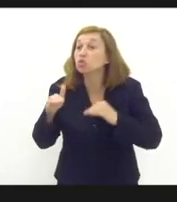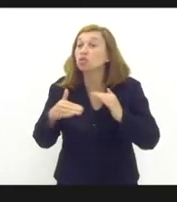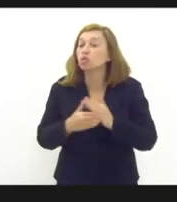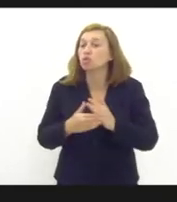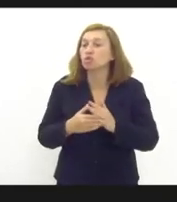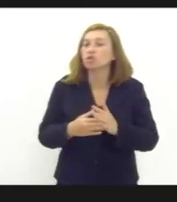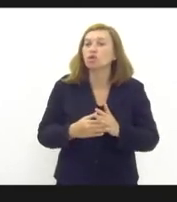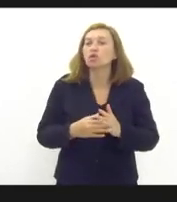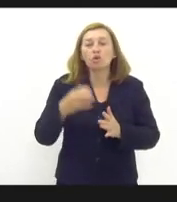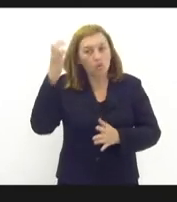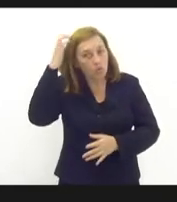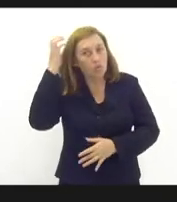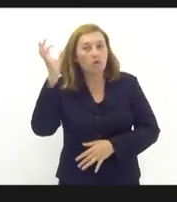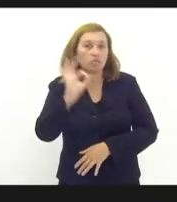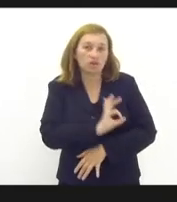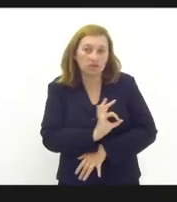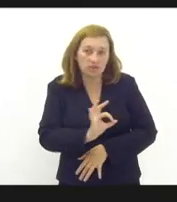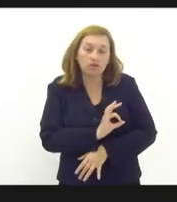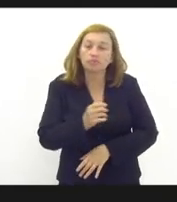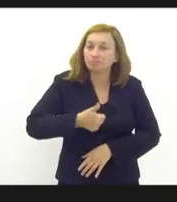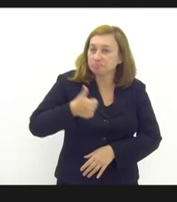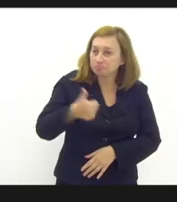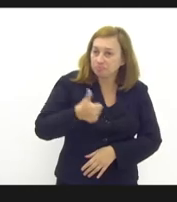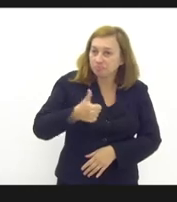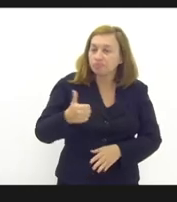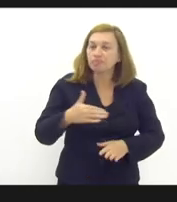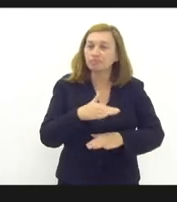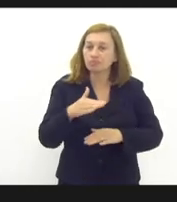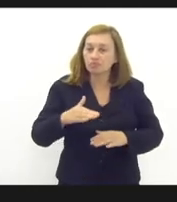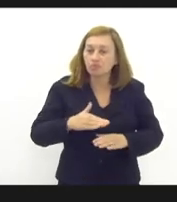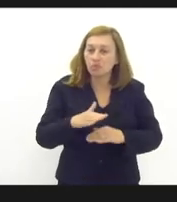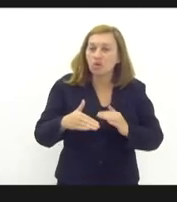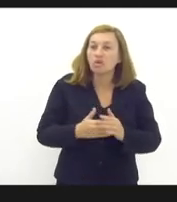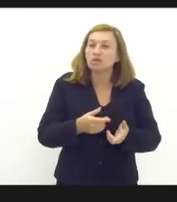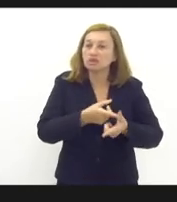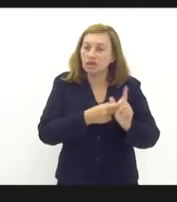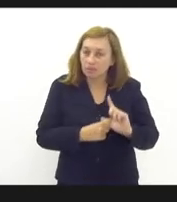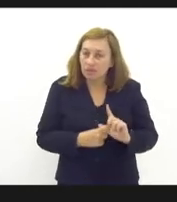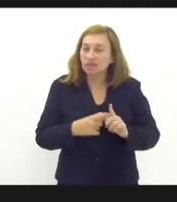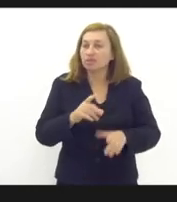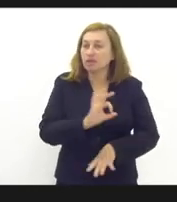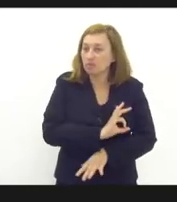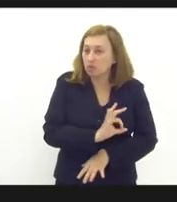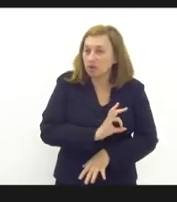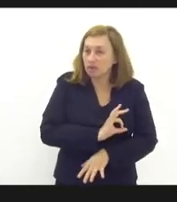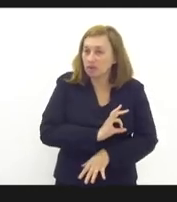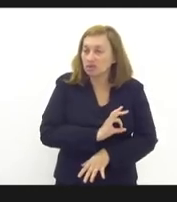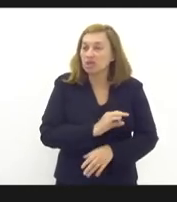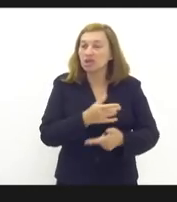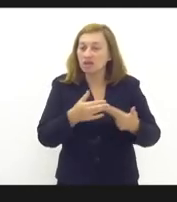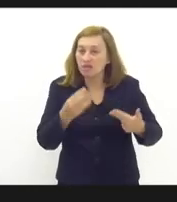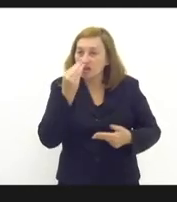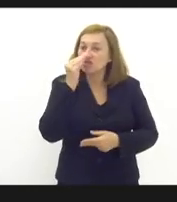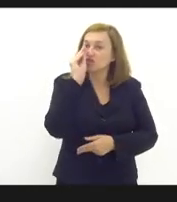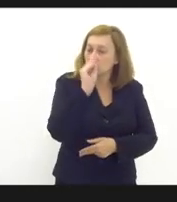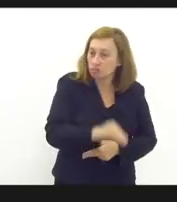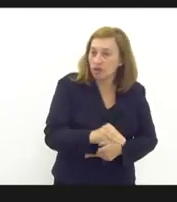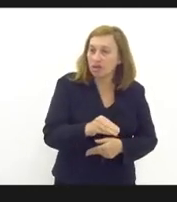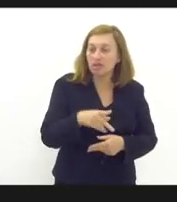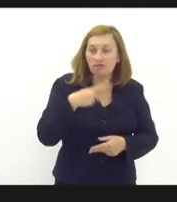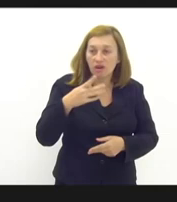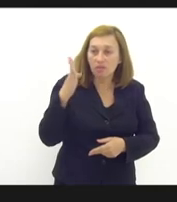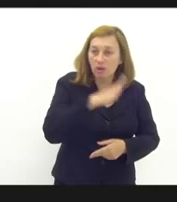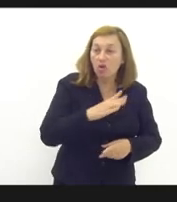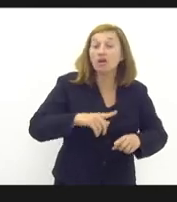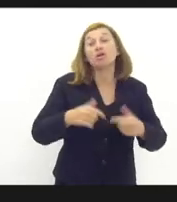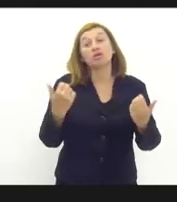massacrar os nossos policiais. Primeiro, que todos nós somos dependentes dessa polícia, que muitos massacram e falam mal, mas na hora que